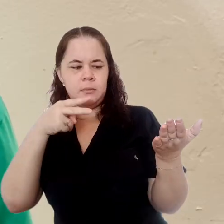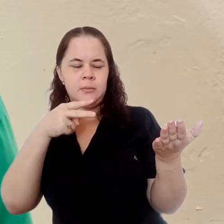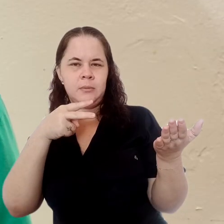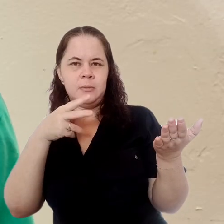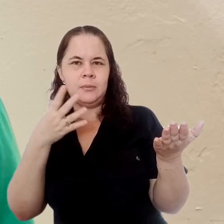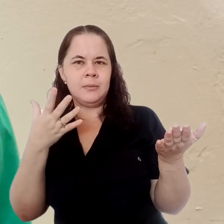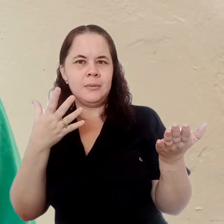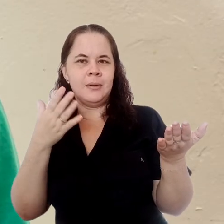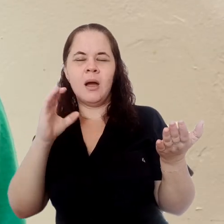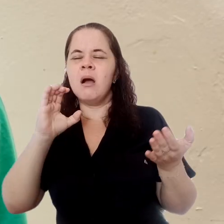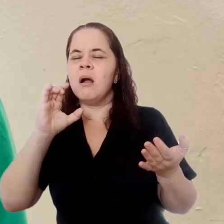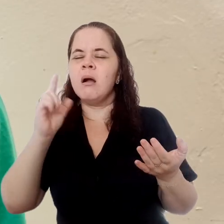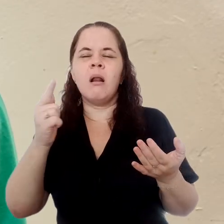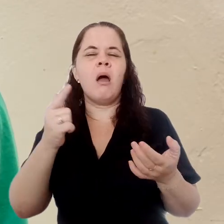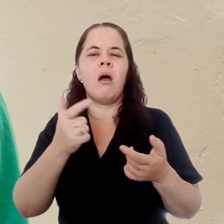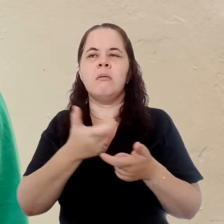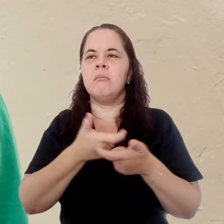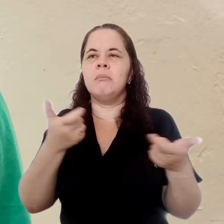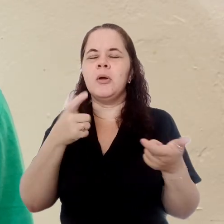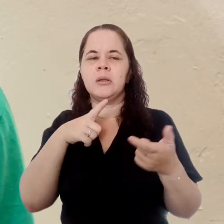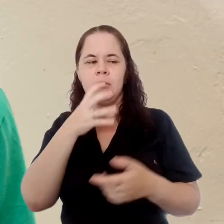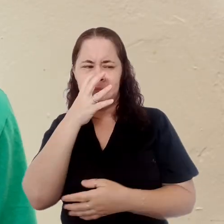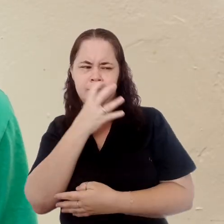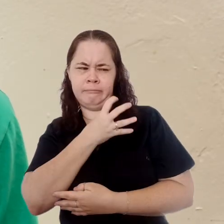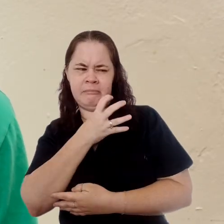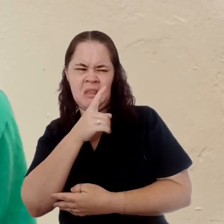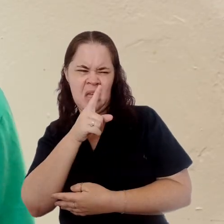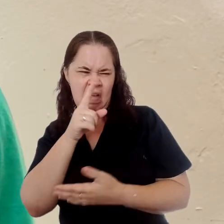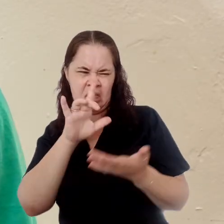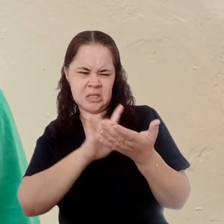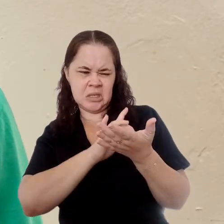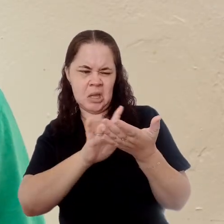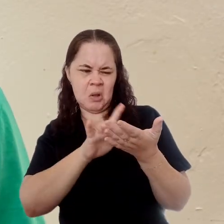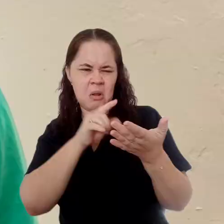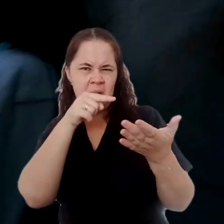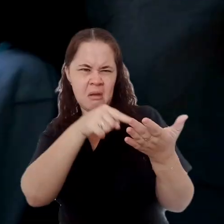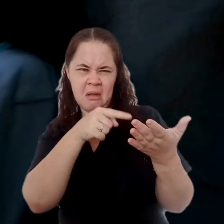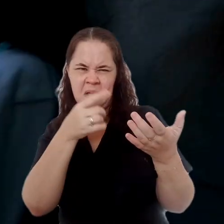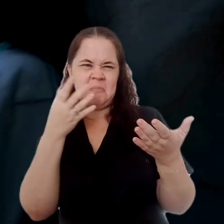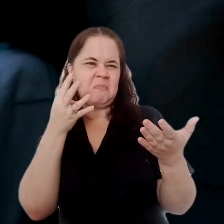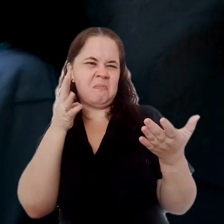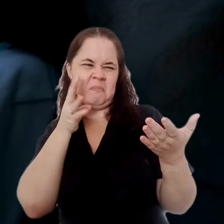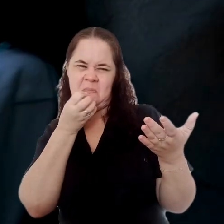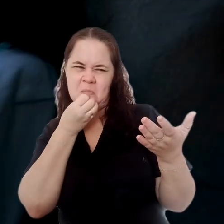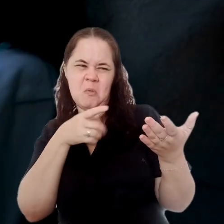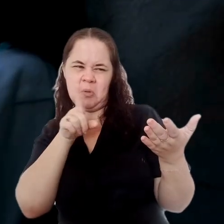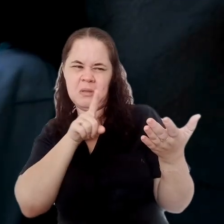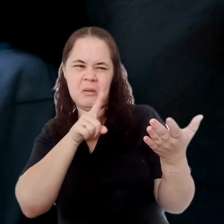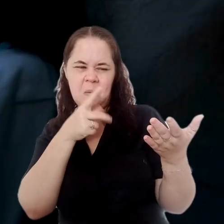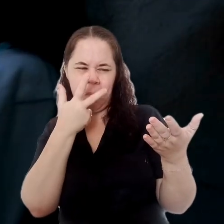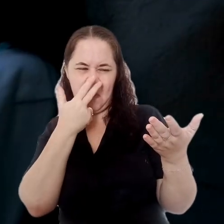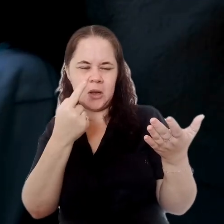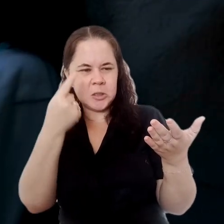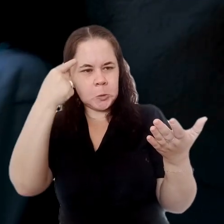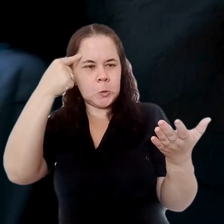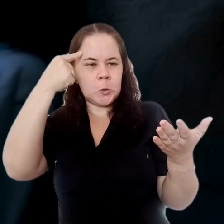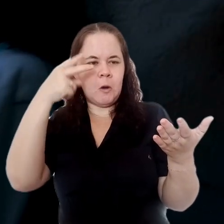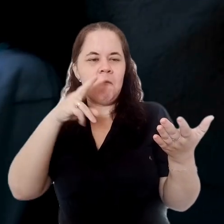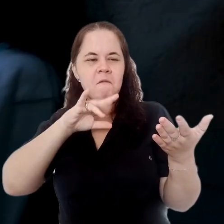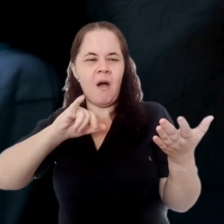muitos aparentemente vão fazer um pré-julgamento, né? A criança com celular não é legal, ela vai estar provocando um